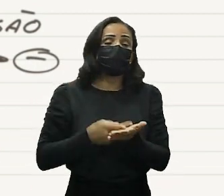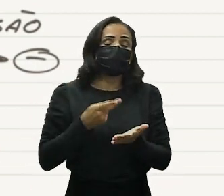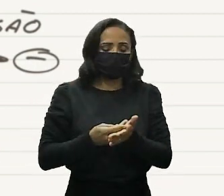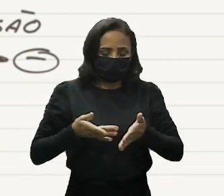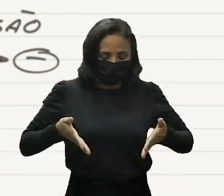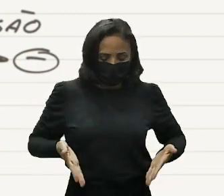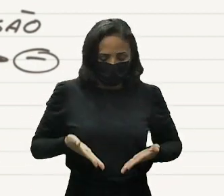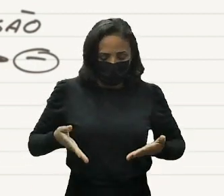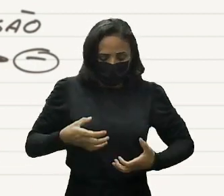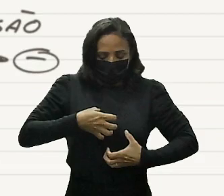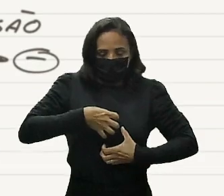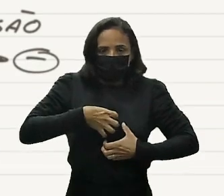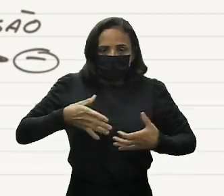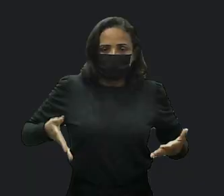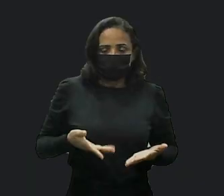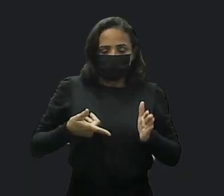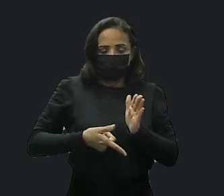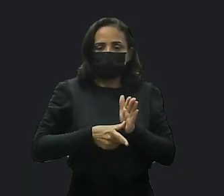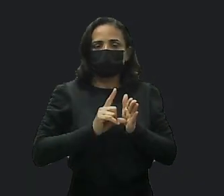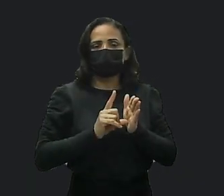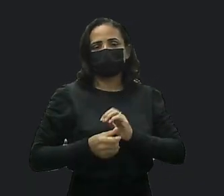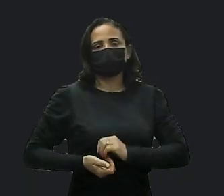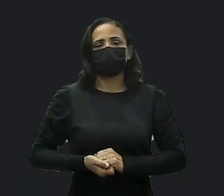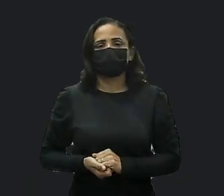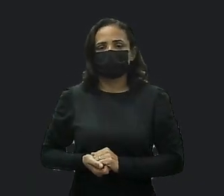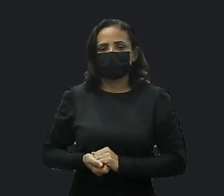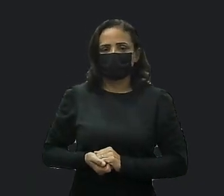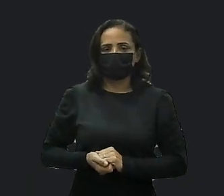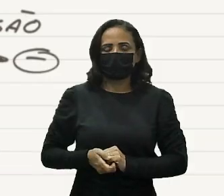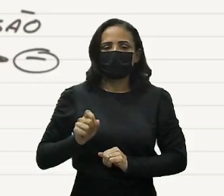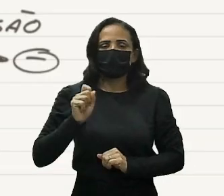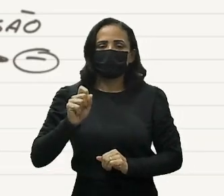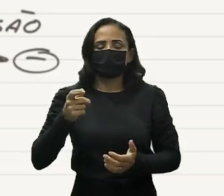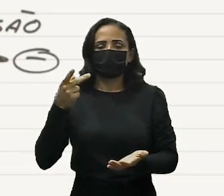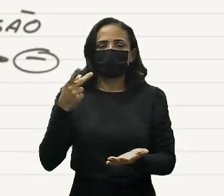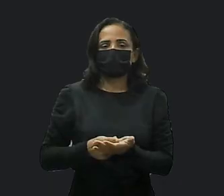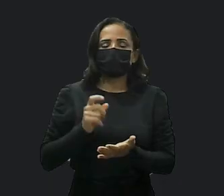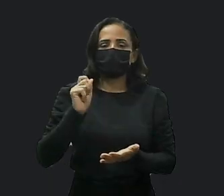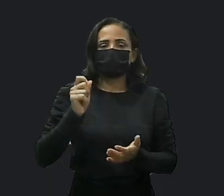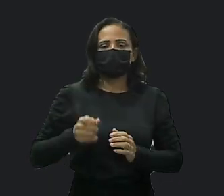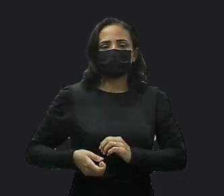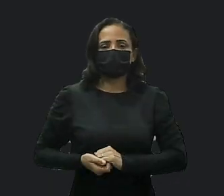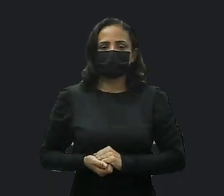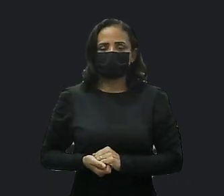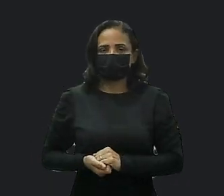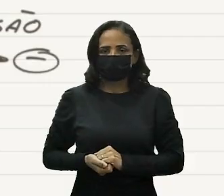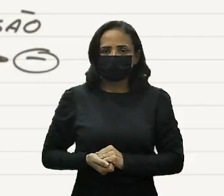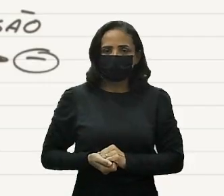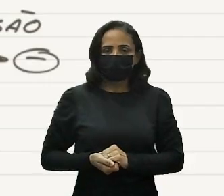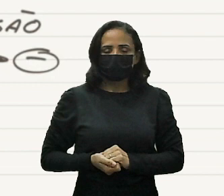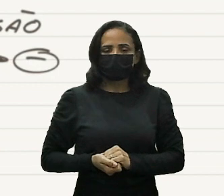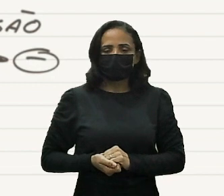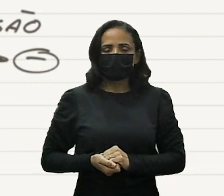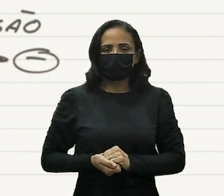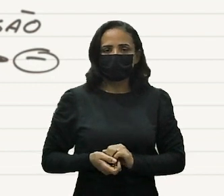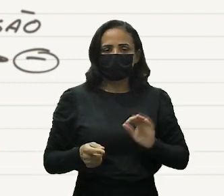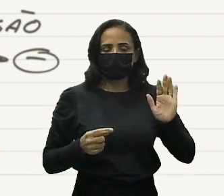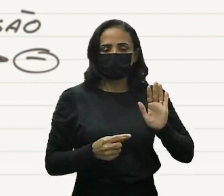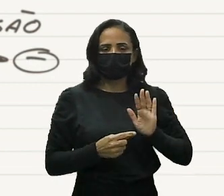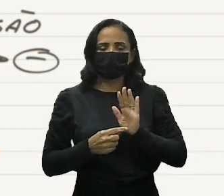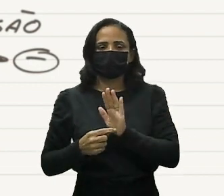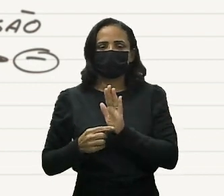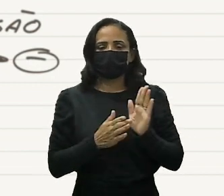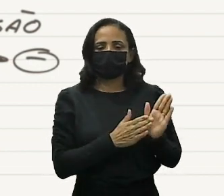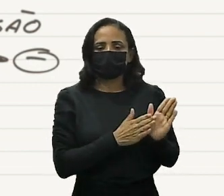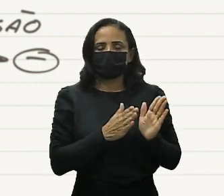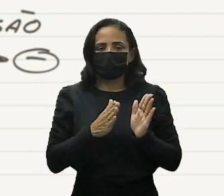o estímulo antes de ser mãe só pode ser por uma transfusão. Só pode ser por transfusão. É tanto que a questão deixa bem claro. A questão diz